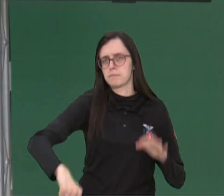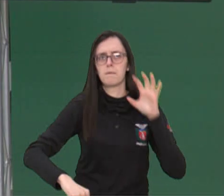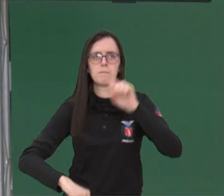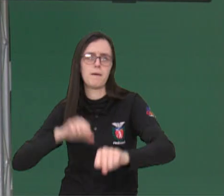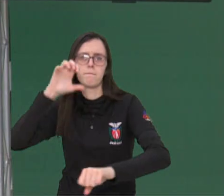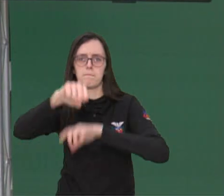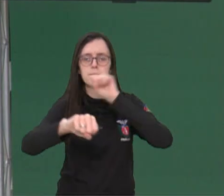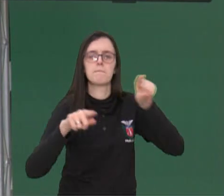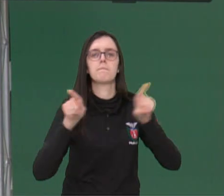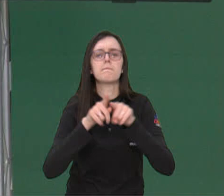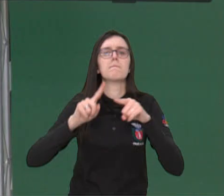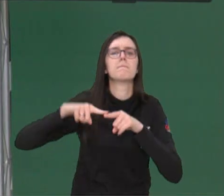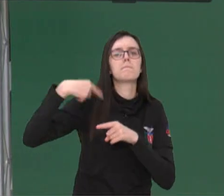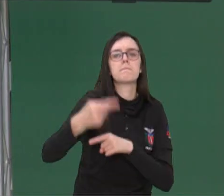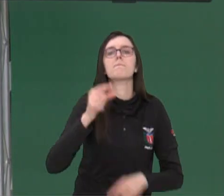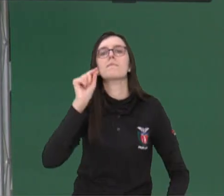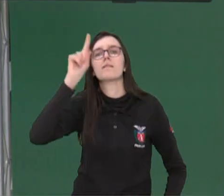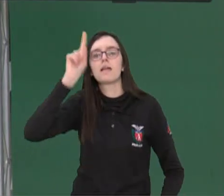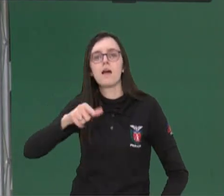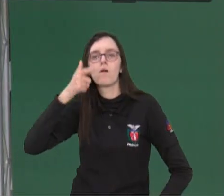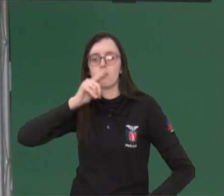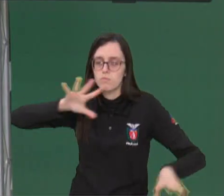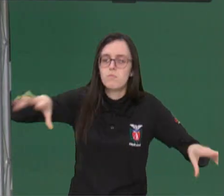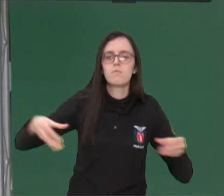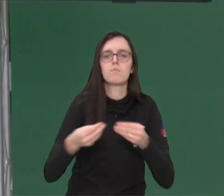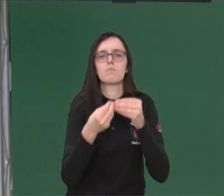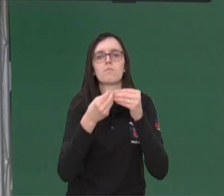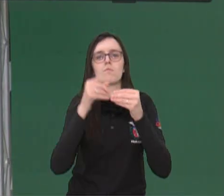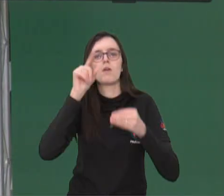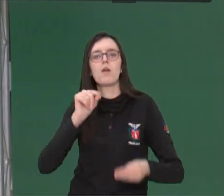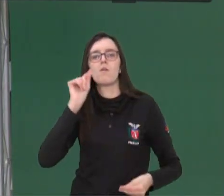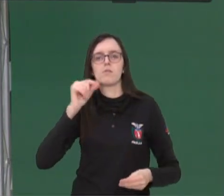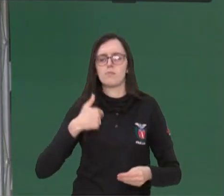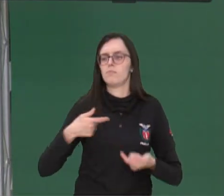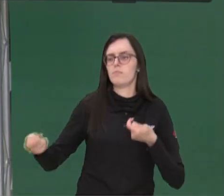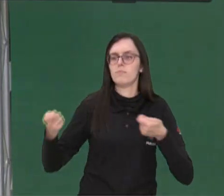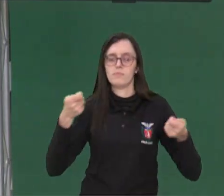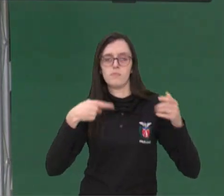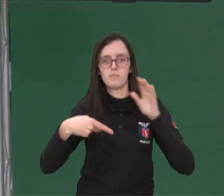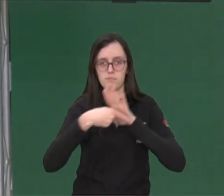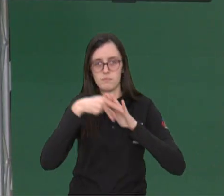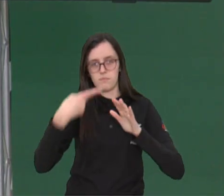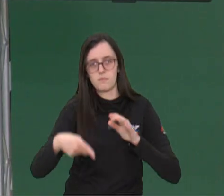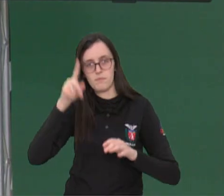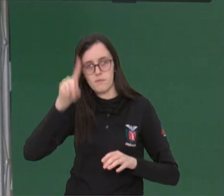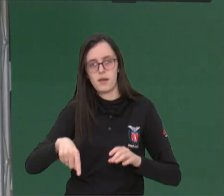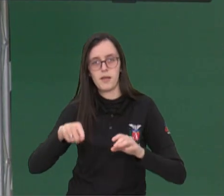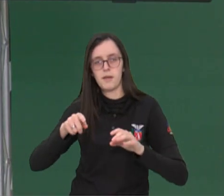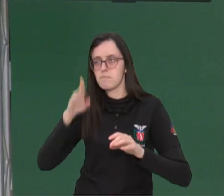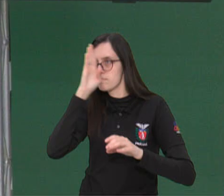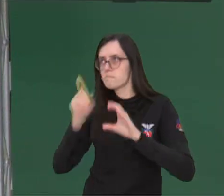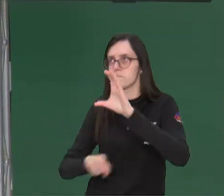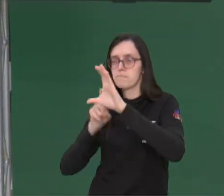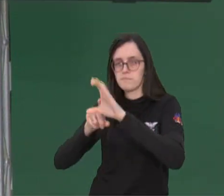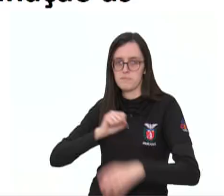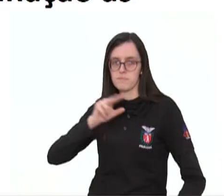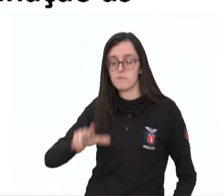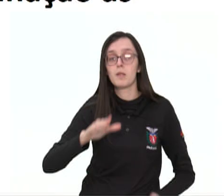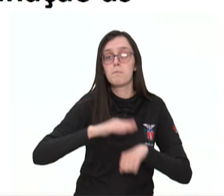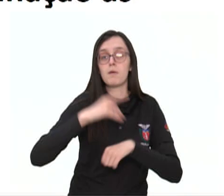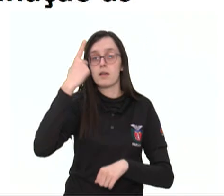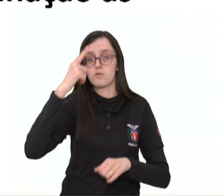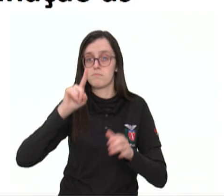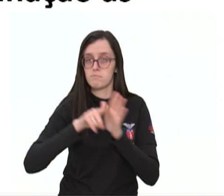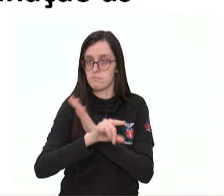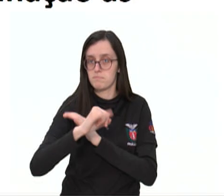e, posteriormente, incorporá-la aos seus domínios aqui da colônia. Mais uma tarefa sobre as drogas do